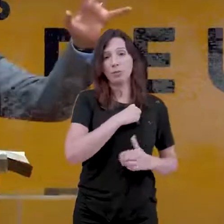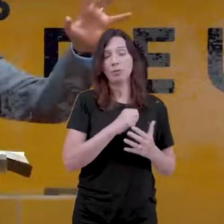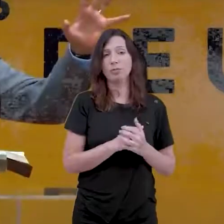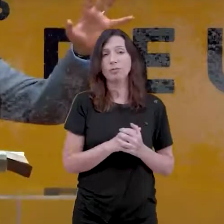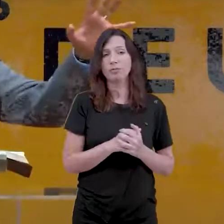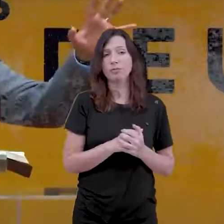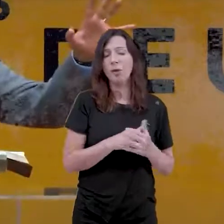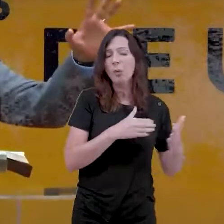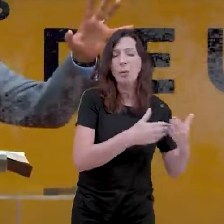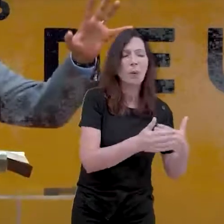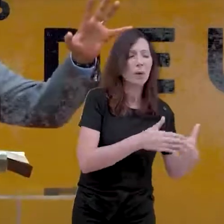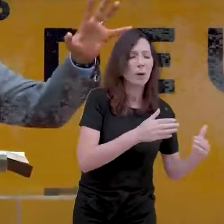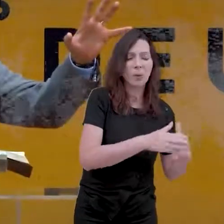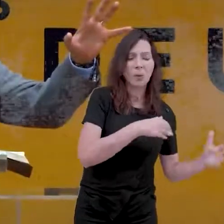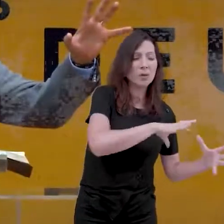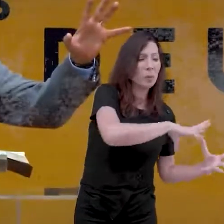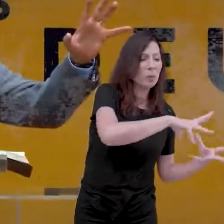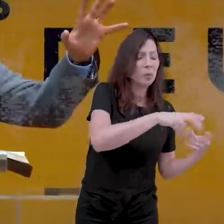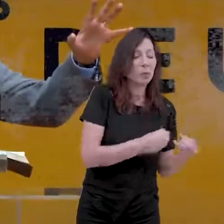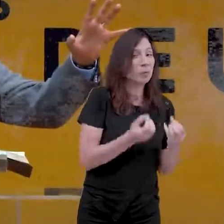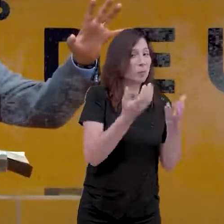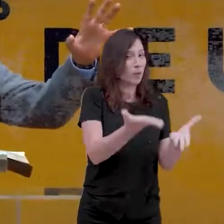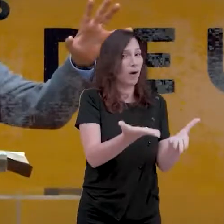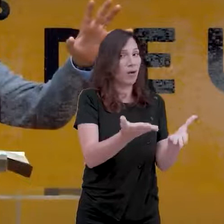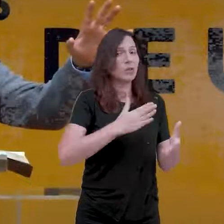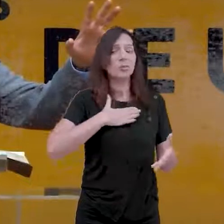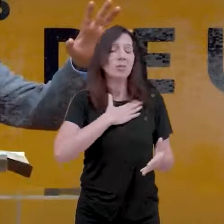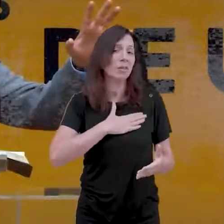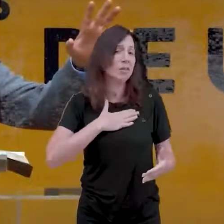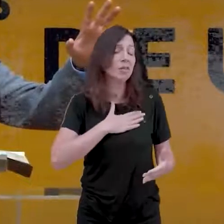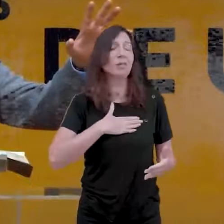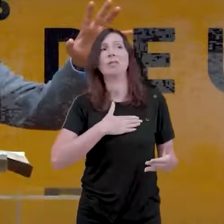possa lhe dar, lhe oferecer, de prazer,